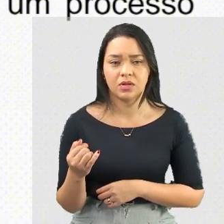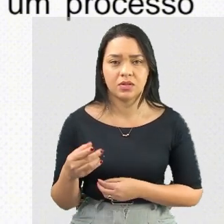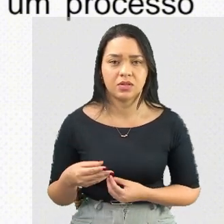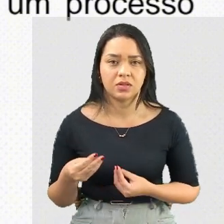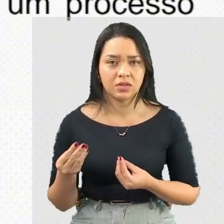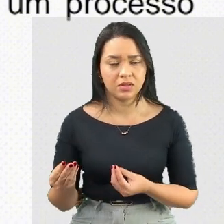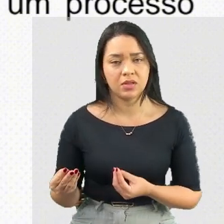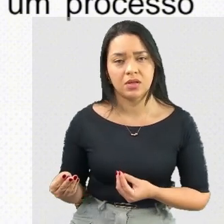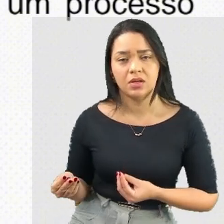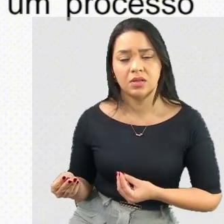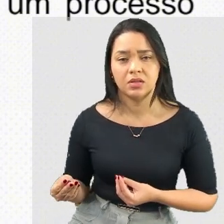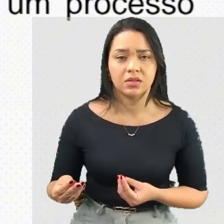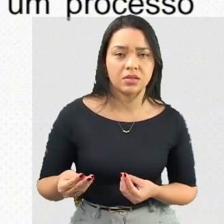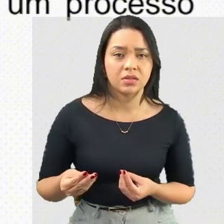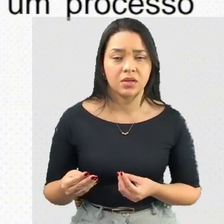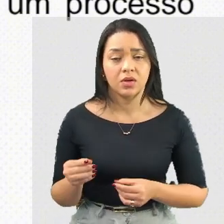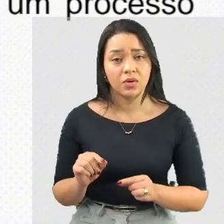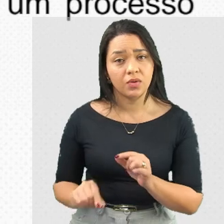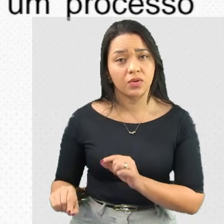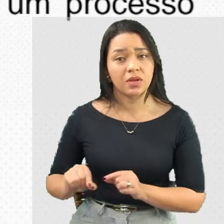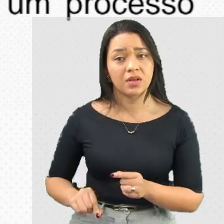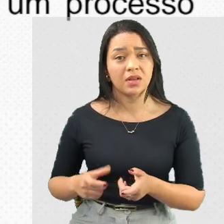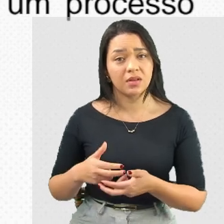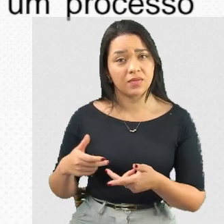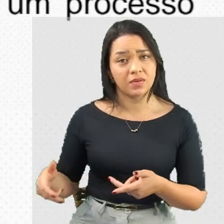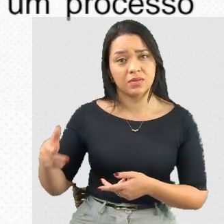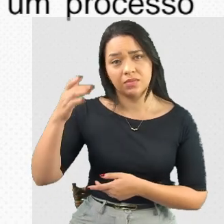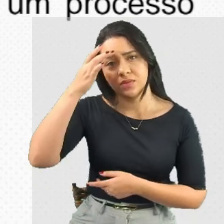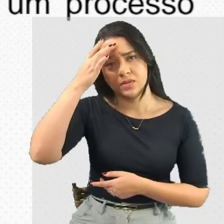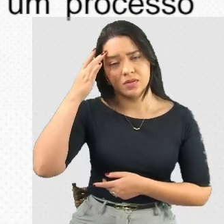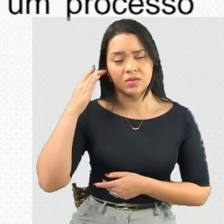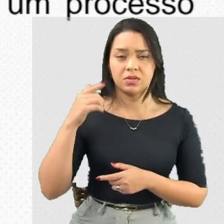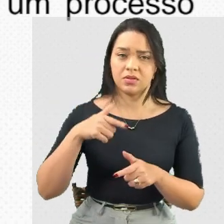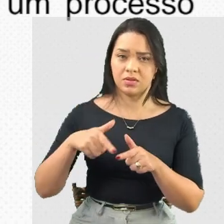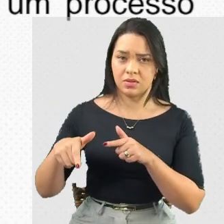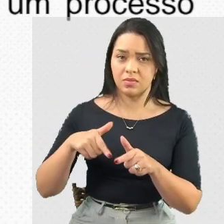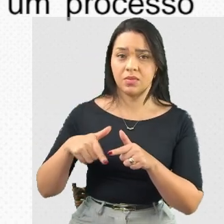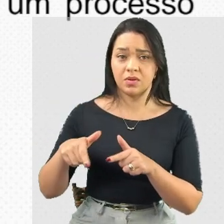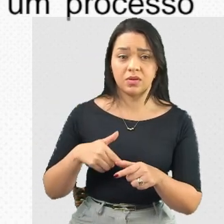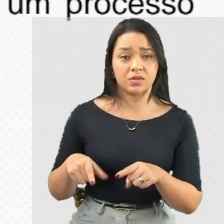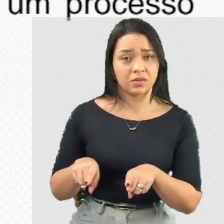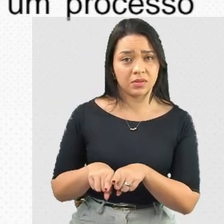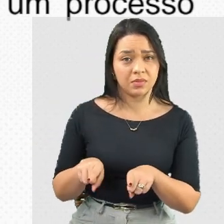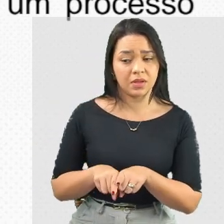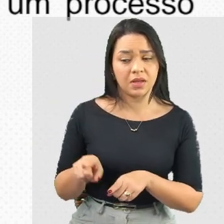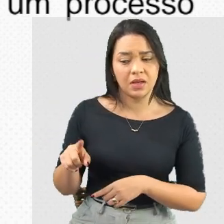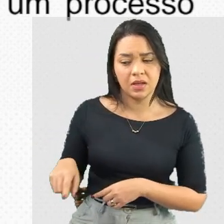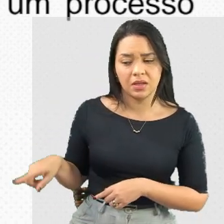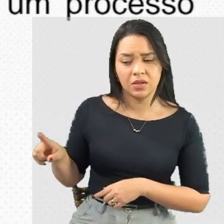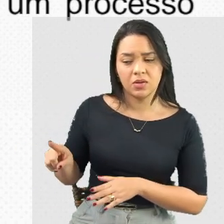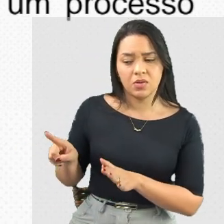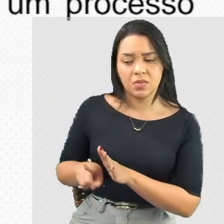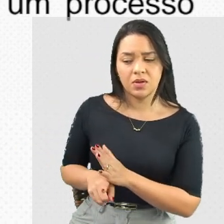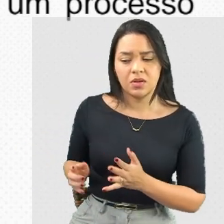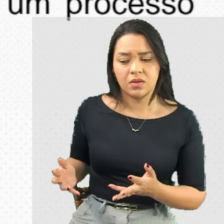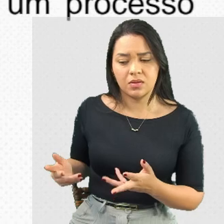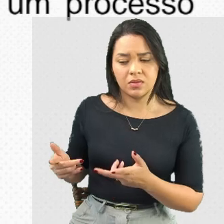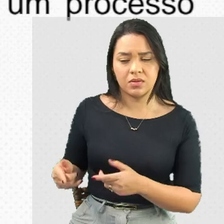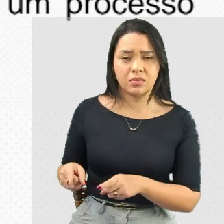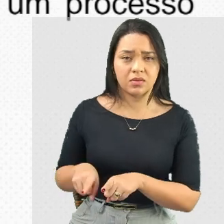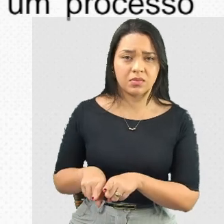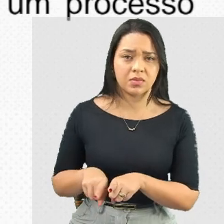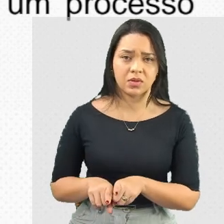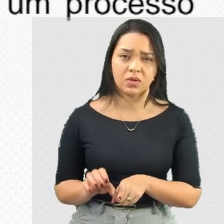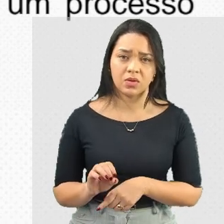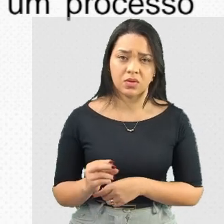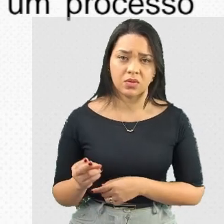pela globalização, muitos trabalhadores imigrantes, e especialmente aqueles com menos qualificação ou em